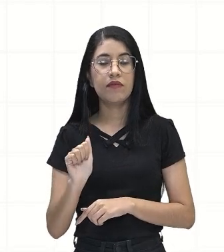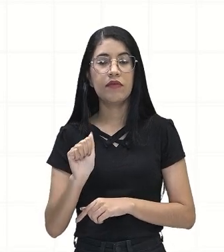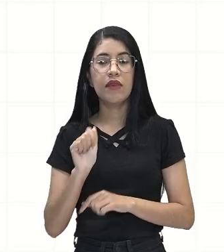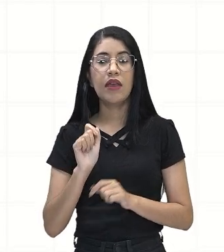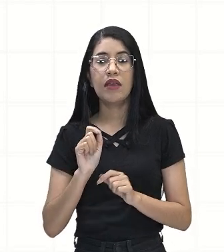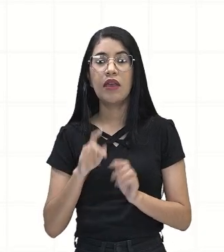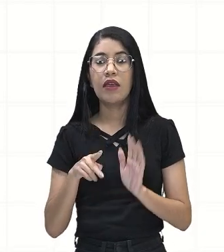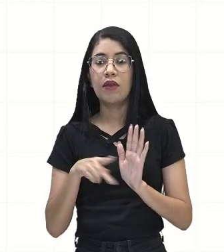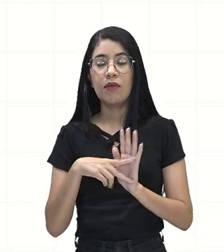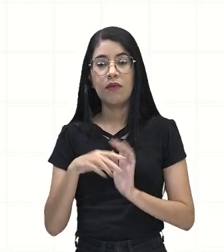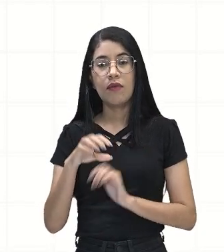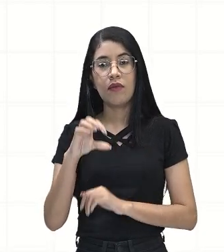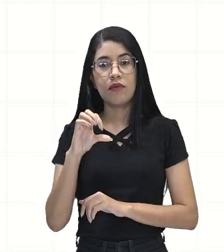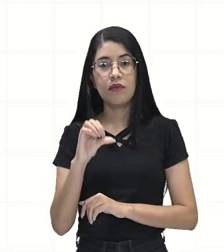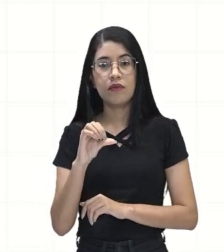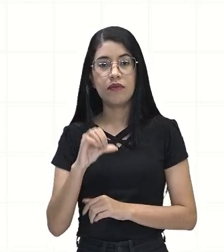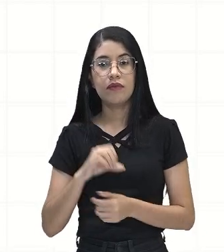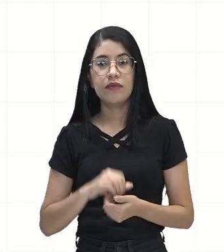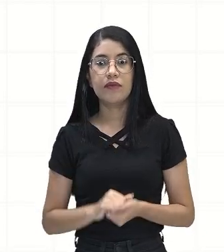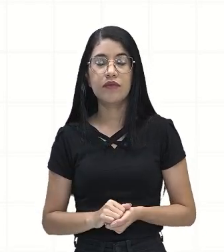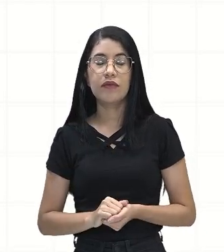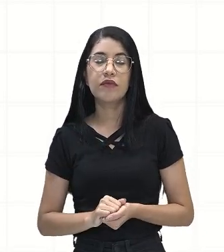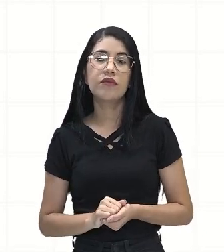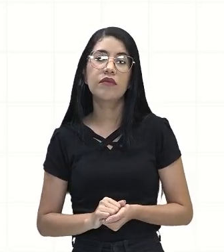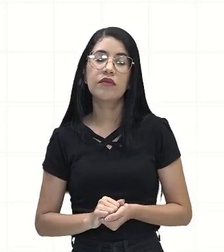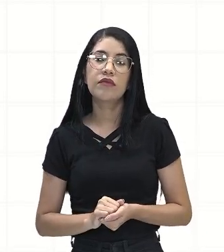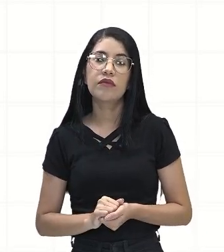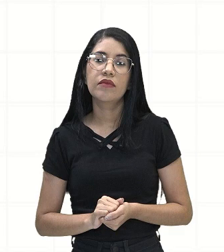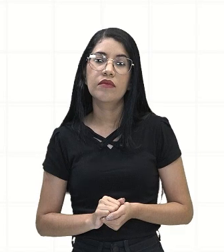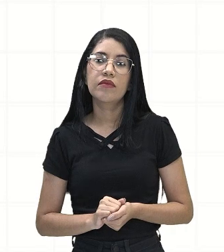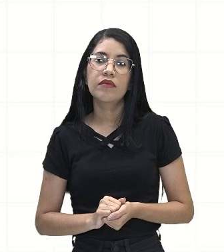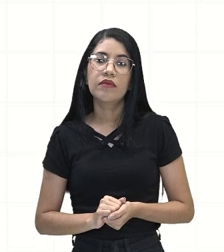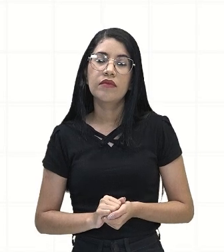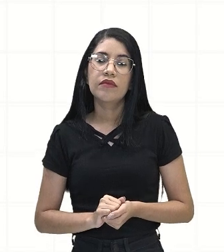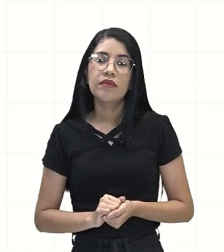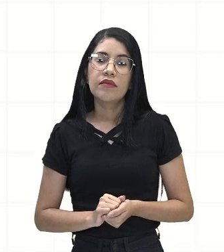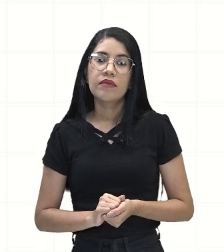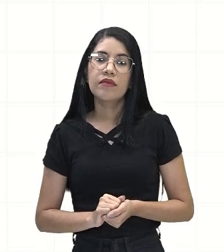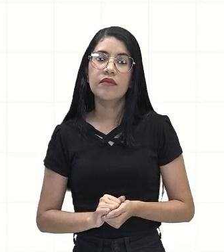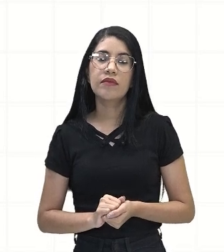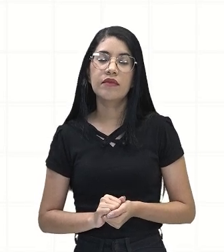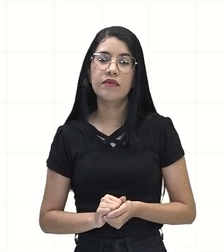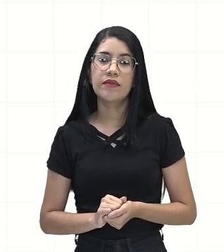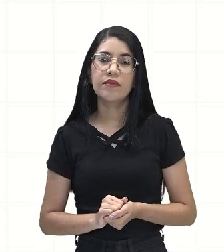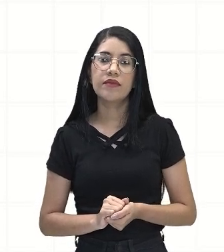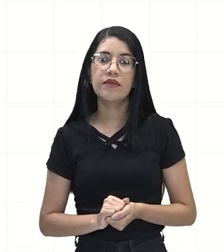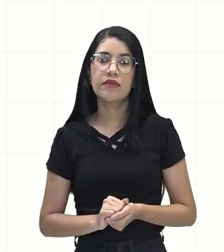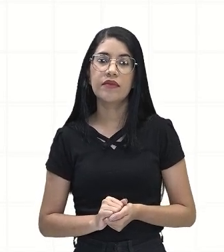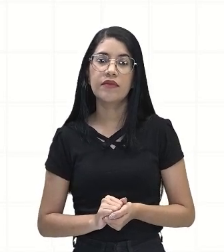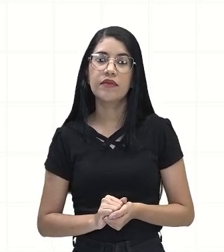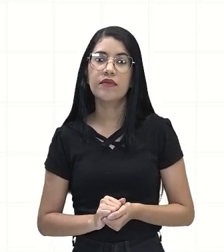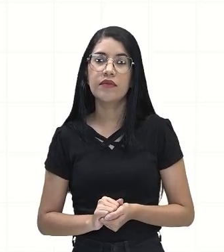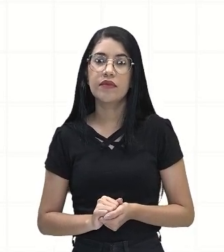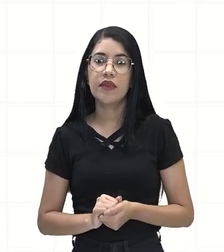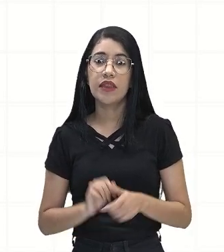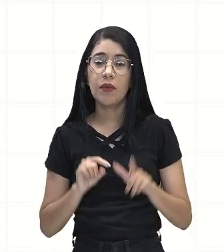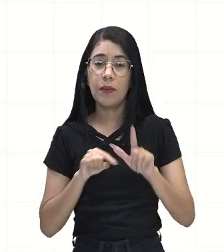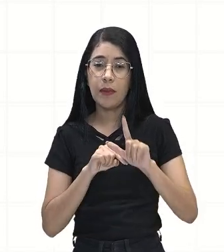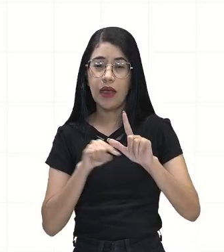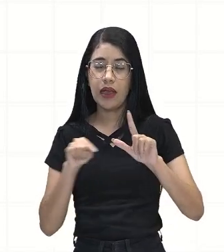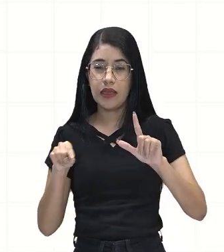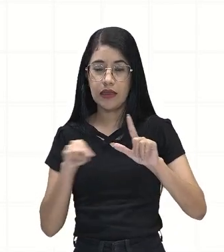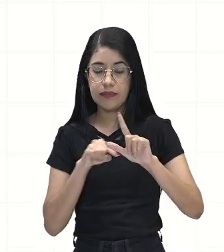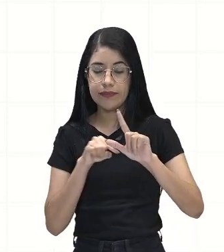vai ser igual a 9. Tudo beleza? Tranquilo? Então, esse produto todo é igual a 9.